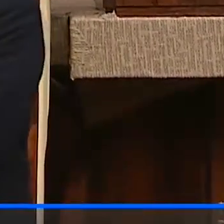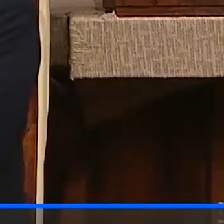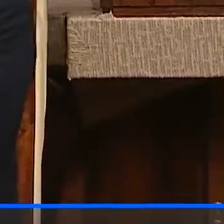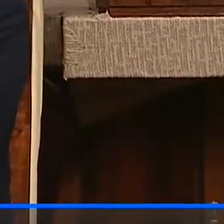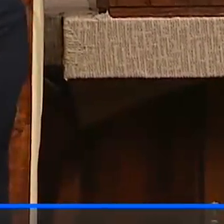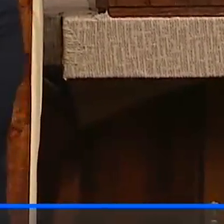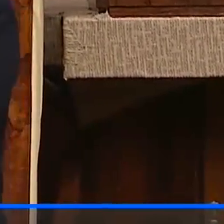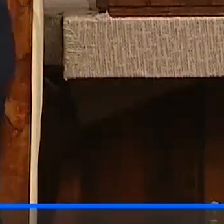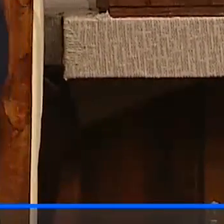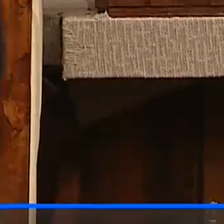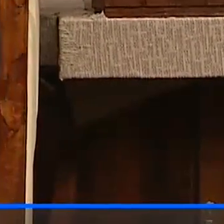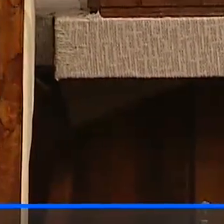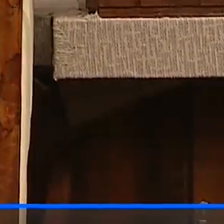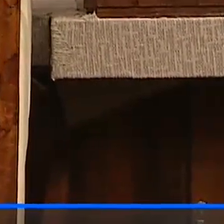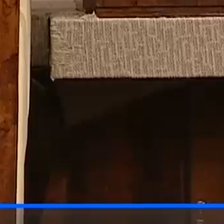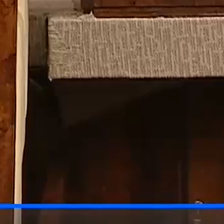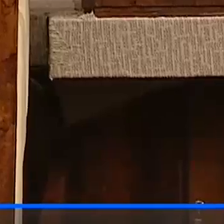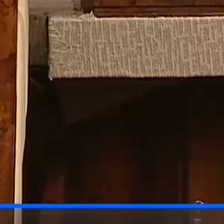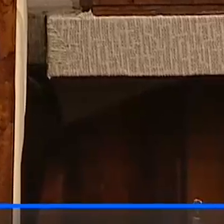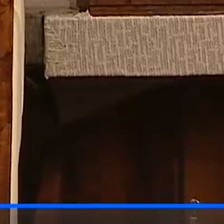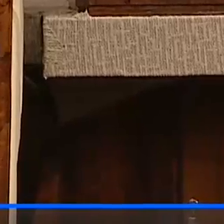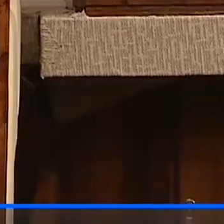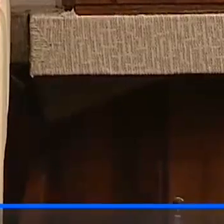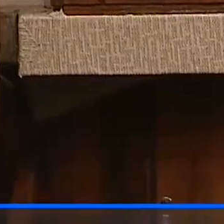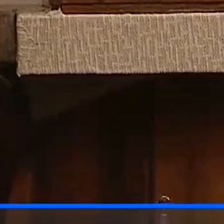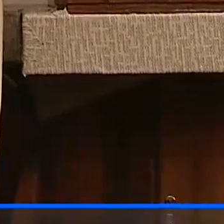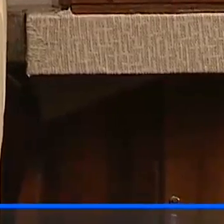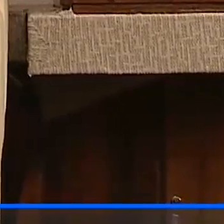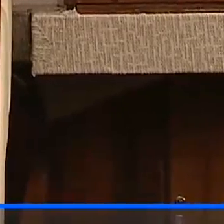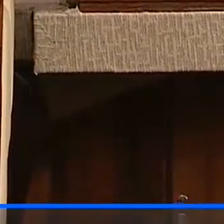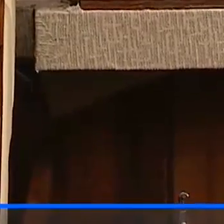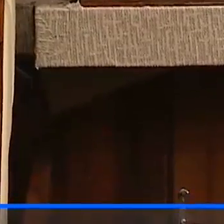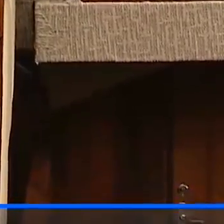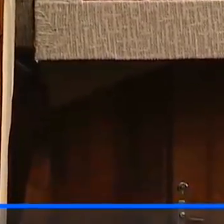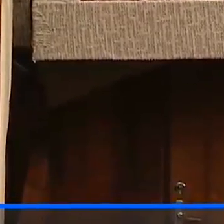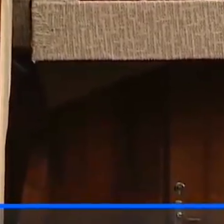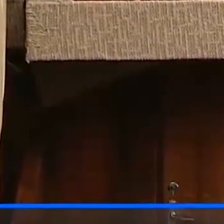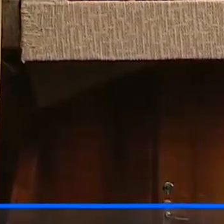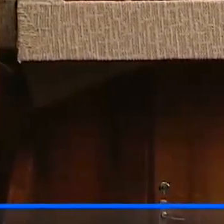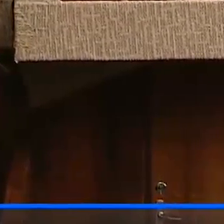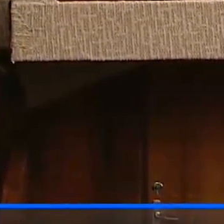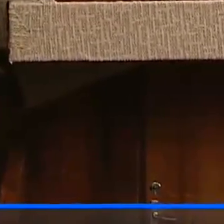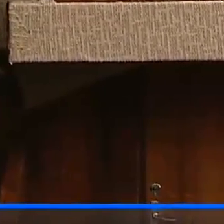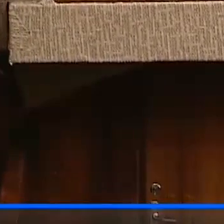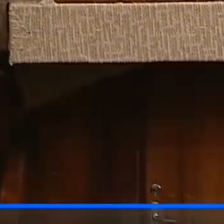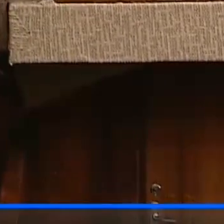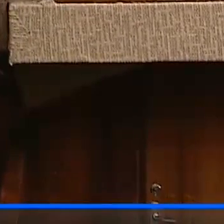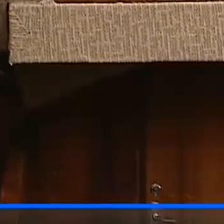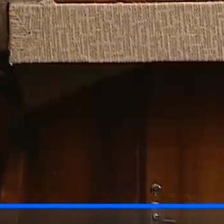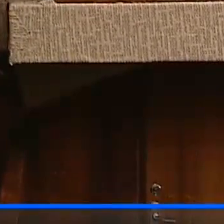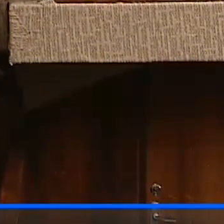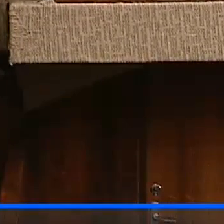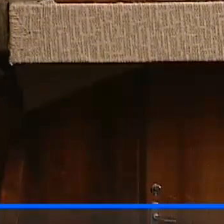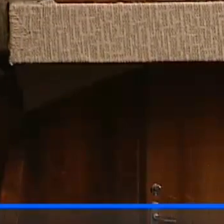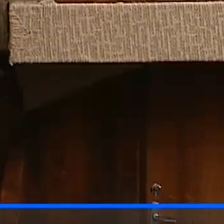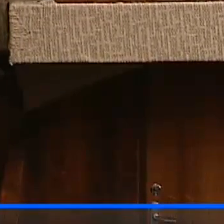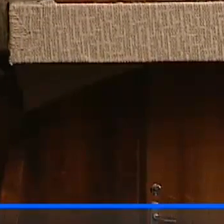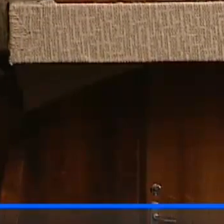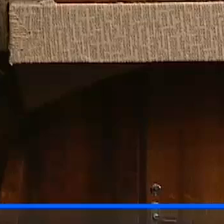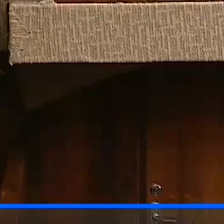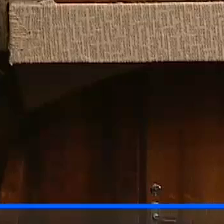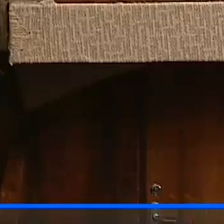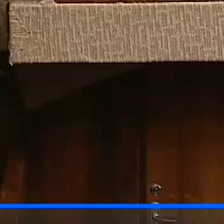e os deputados já estão limpos e deputados que vem na rede da zona sul dois ex presidentes da